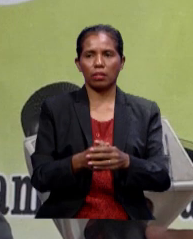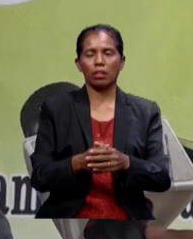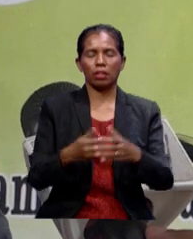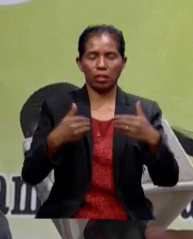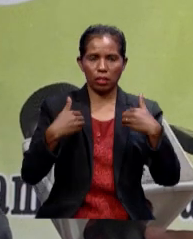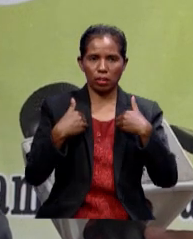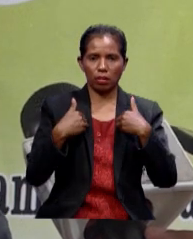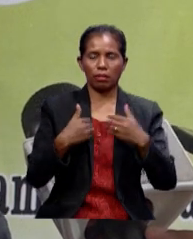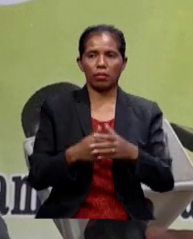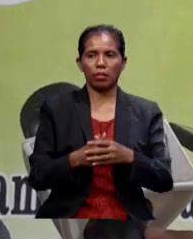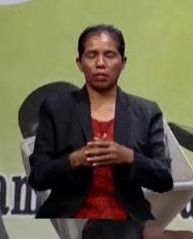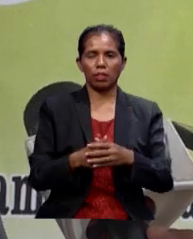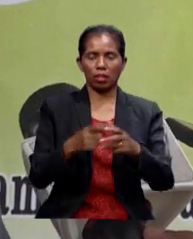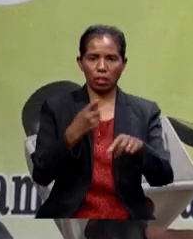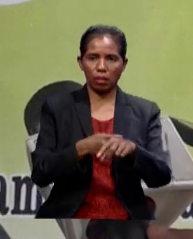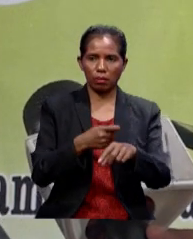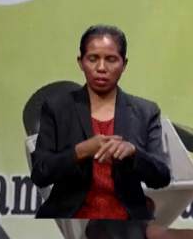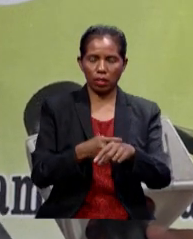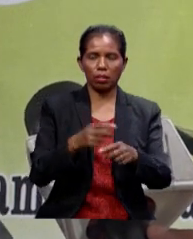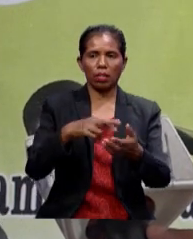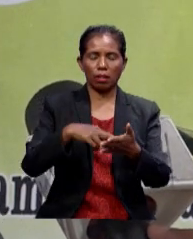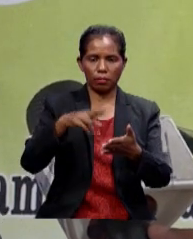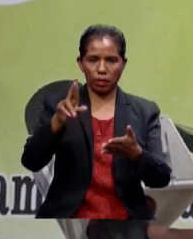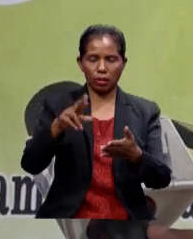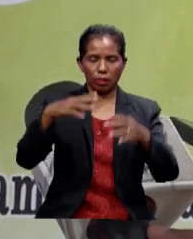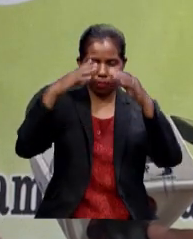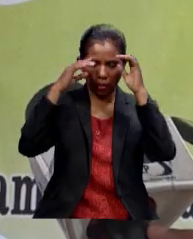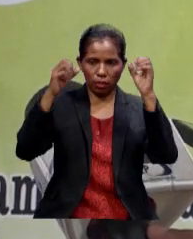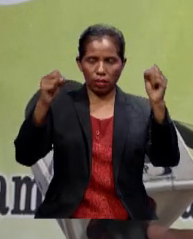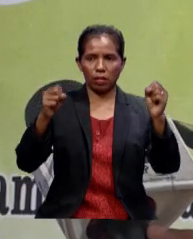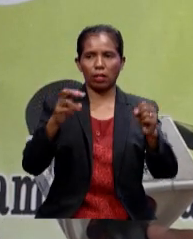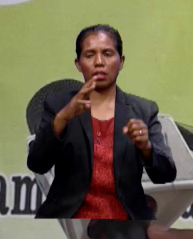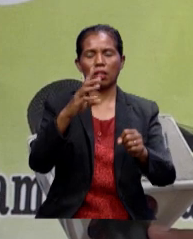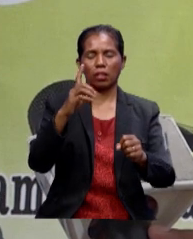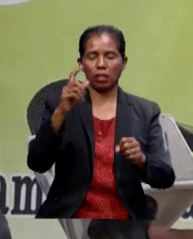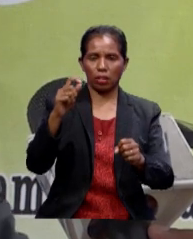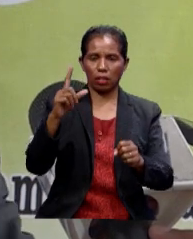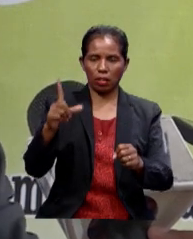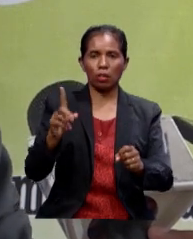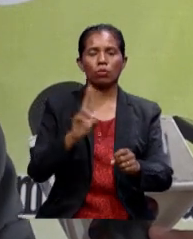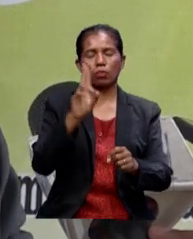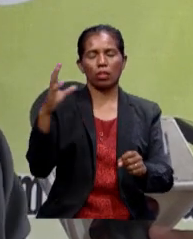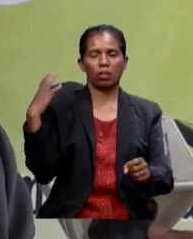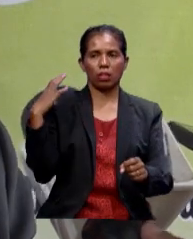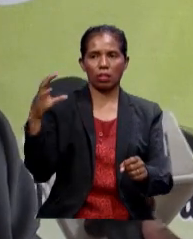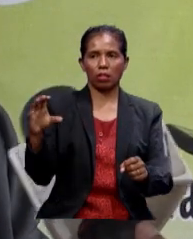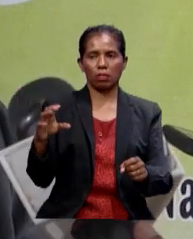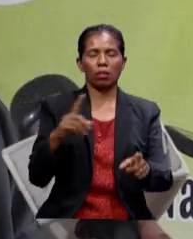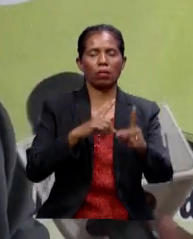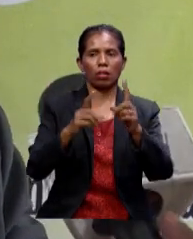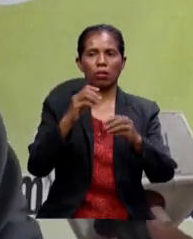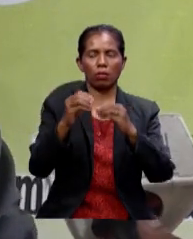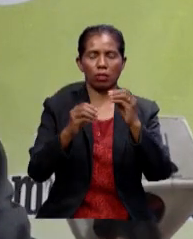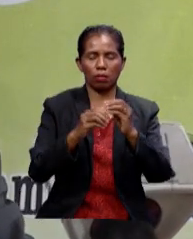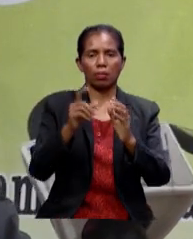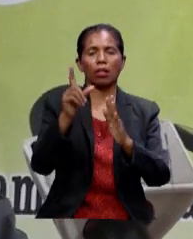ia possibilidade atau reprova, presidente republik usane kompetensi, halo interpretação de lacunas